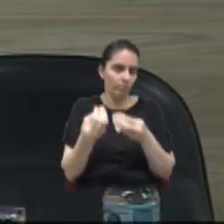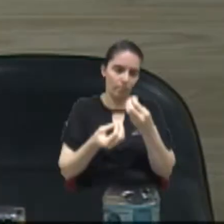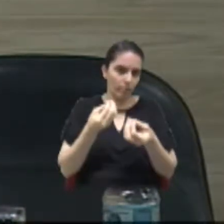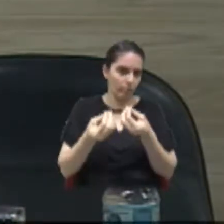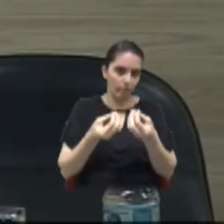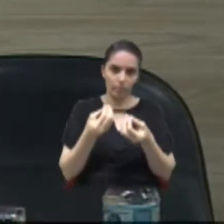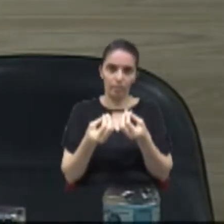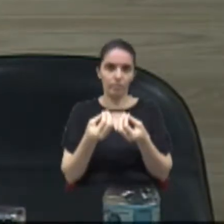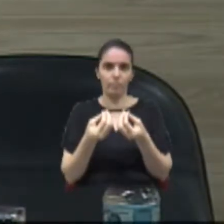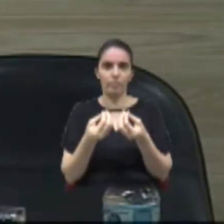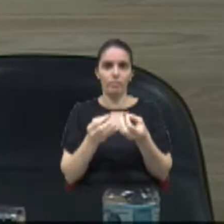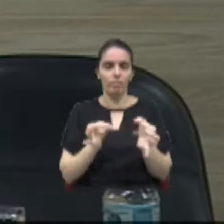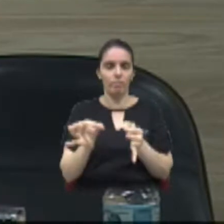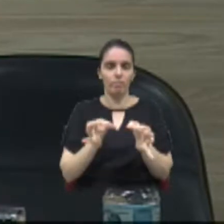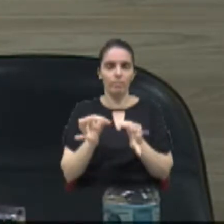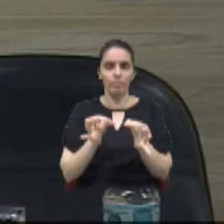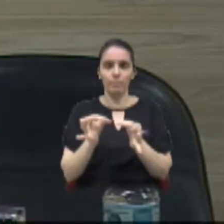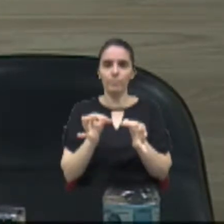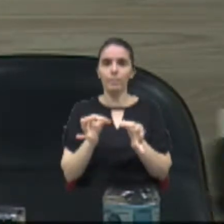prefeitura